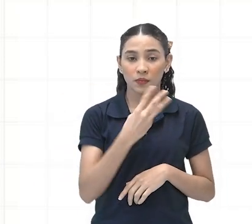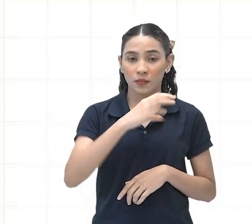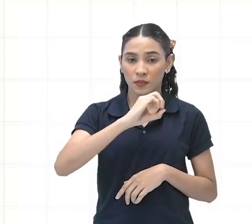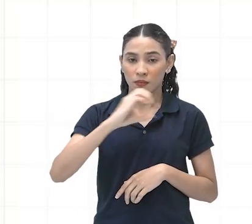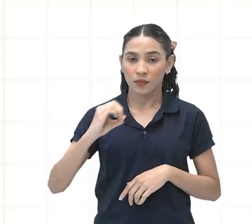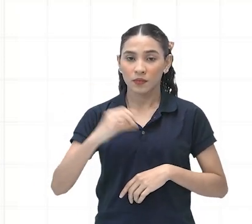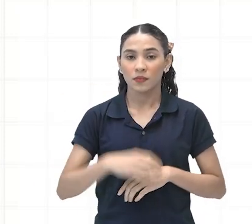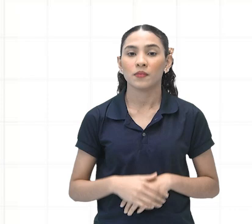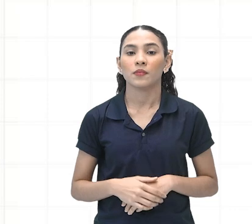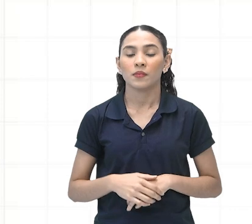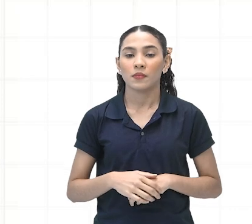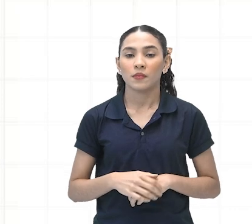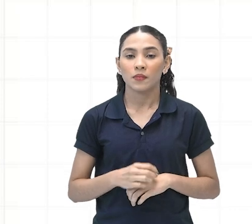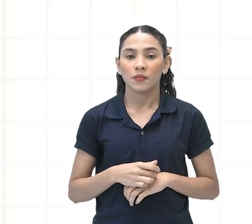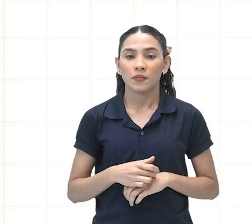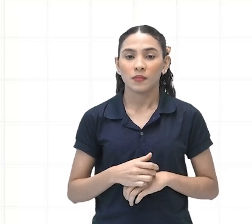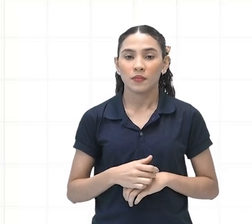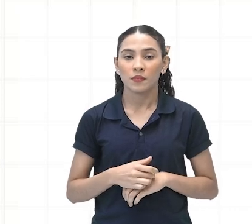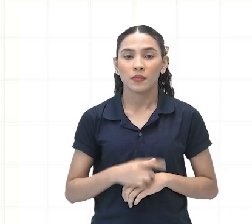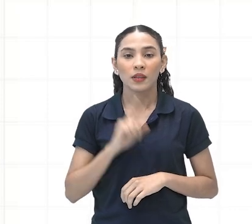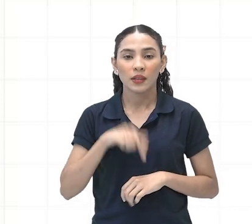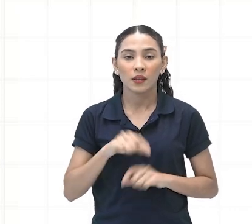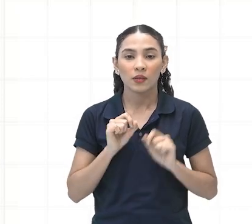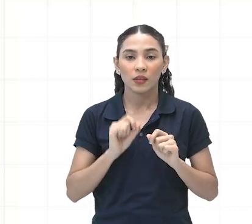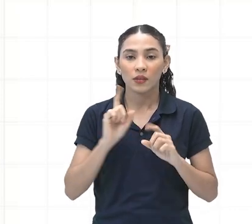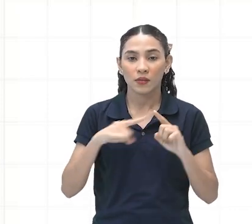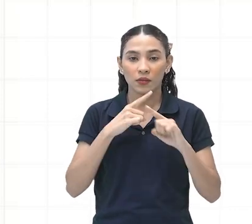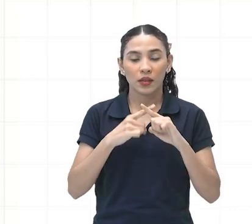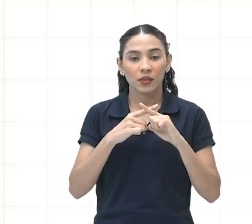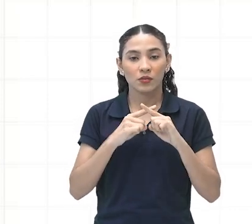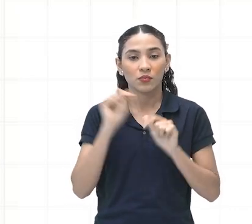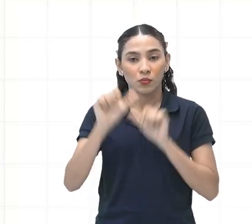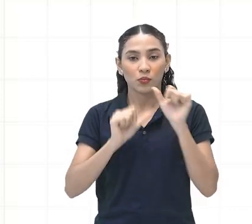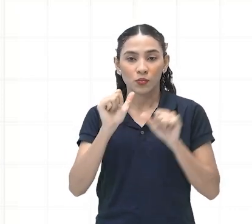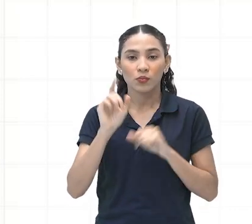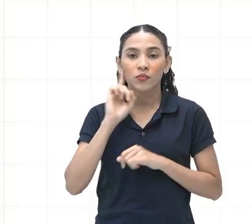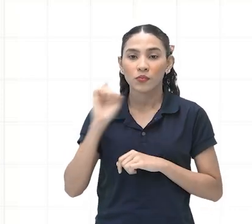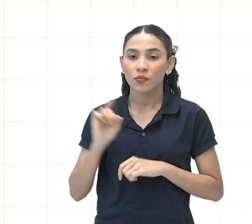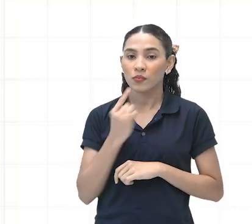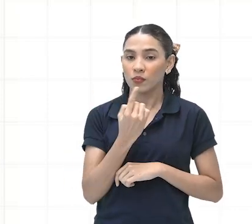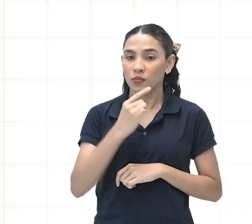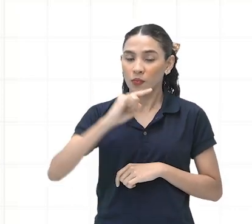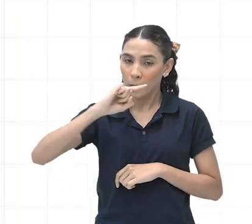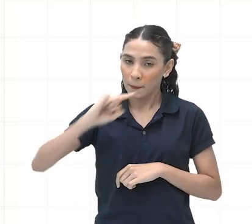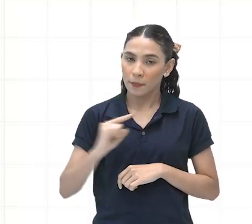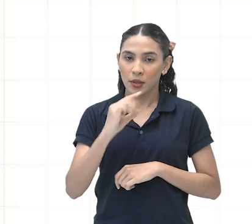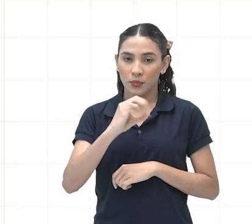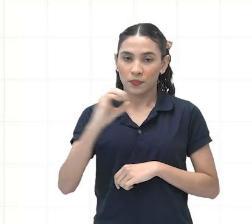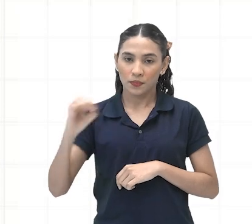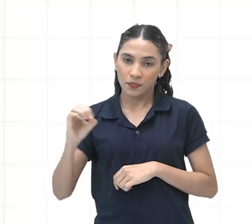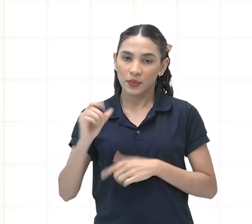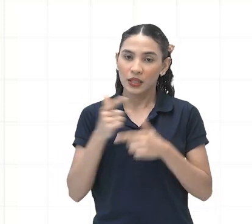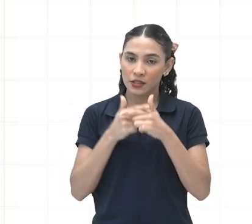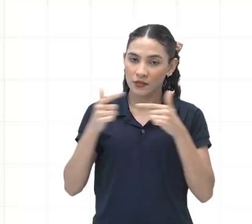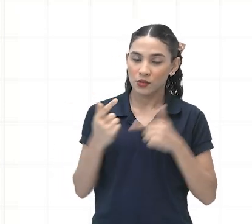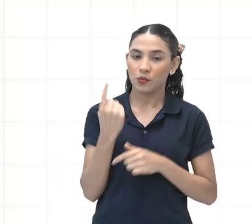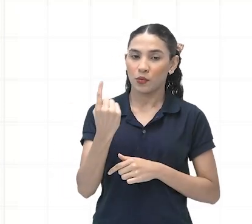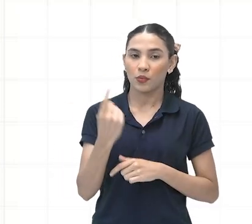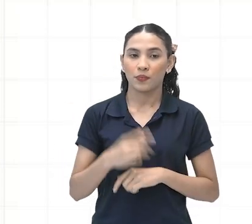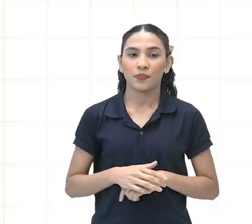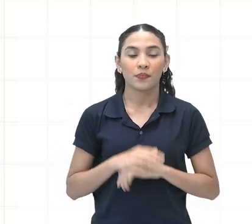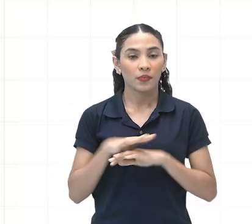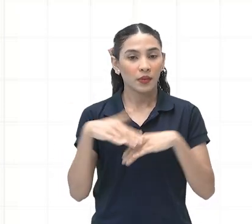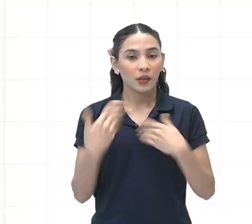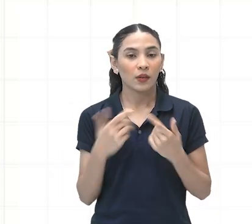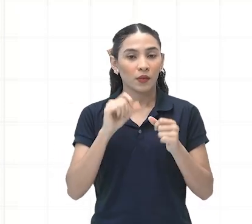300, que é o primeiro, vezes o inverso da segunda, vezes 1000, dividido por 1. E